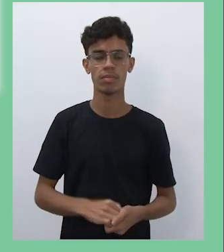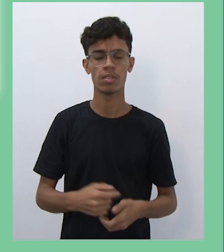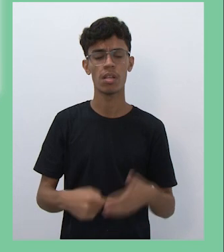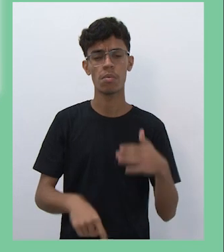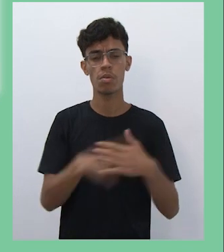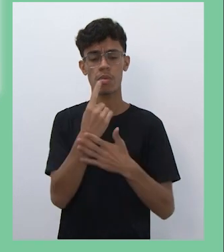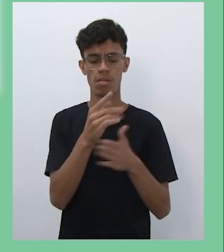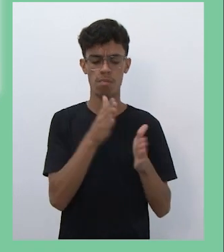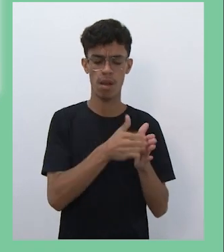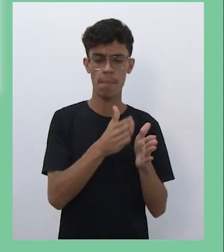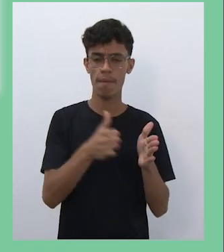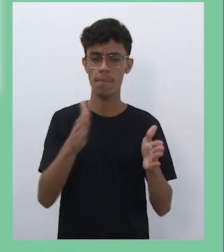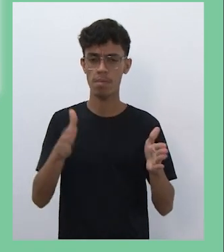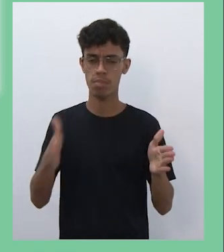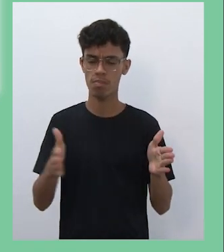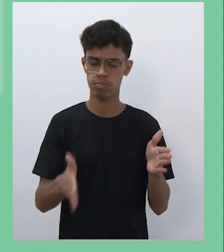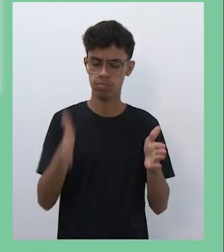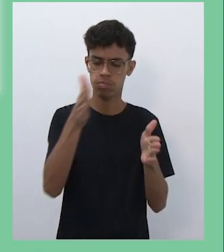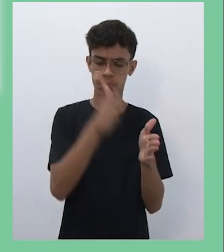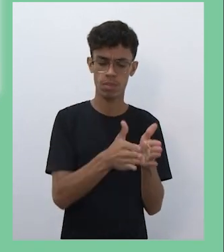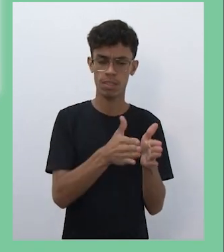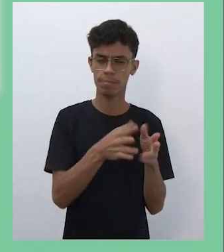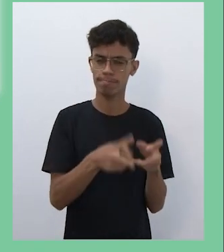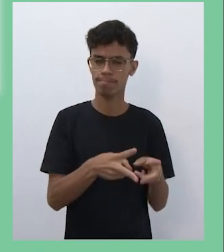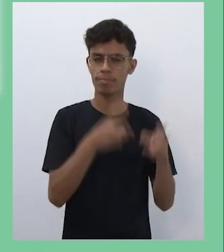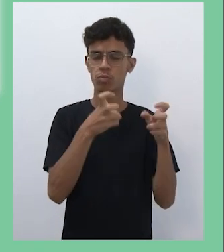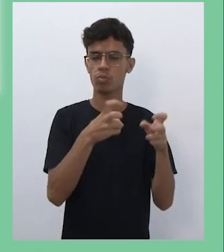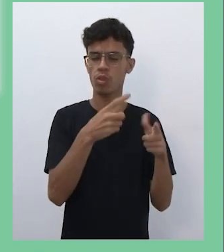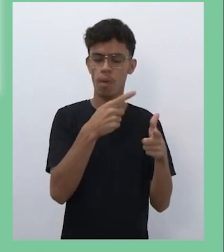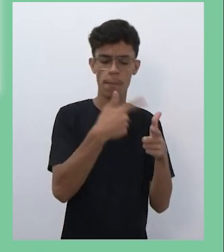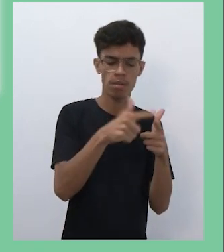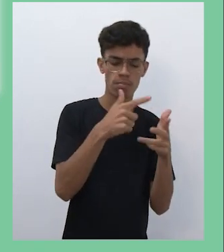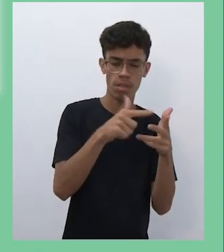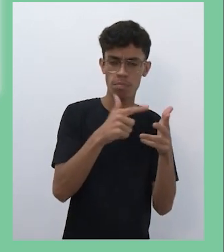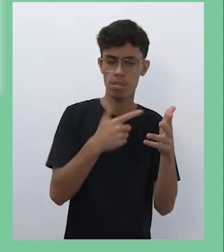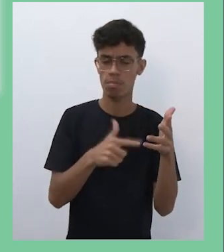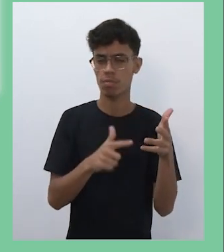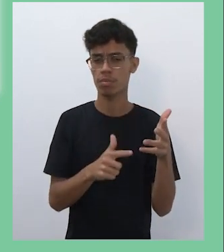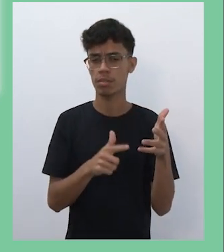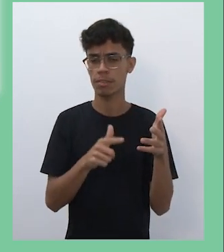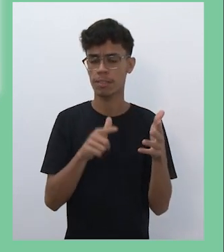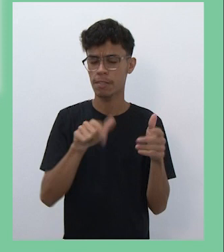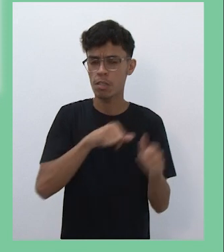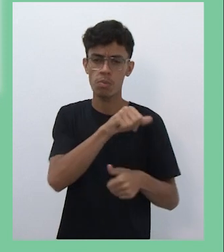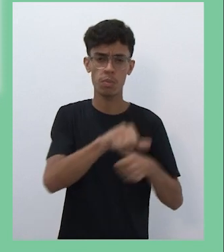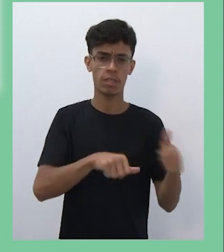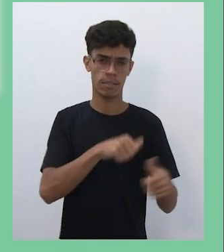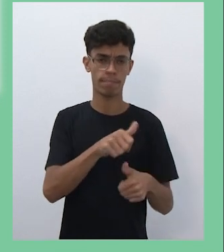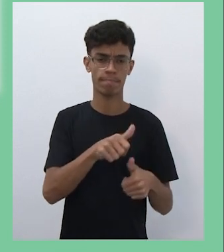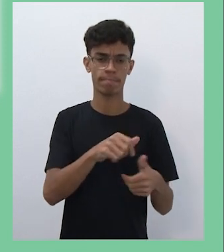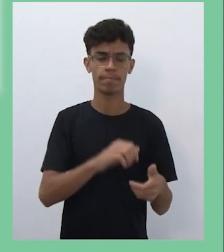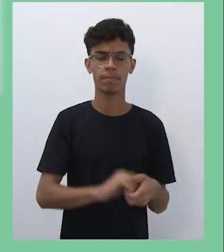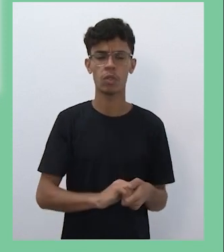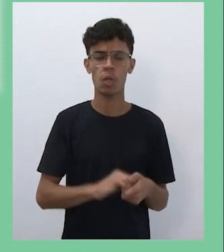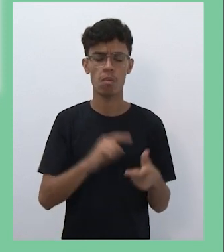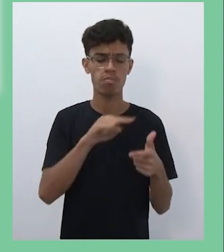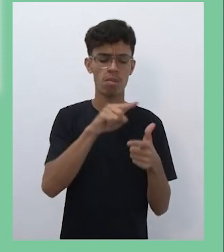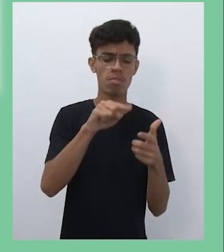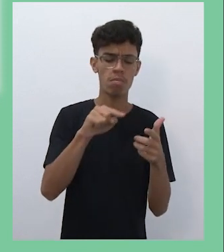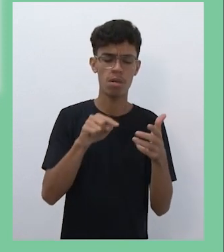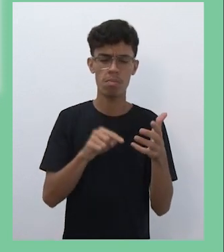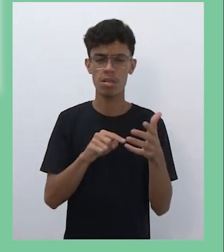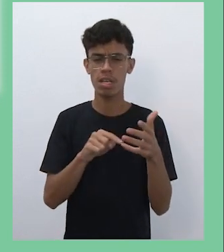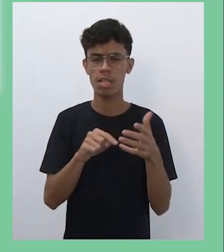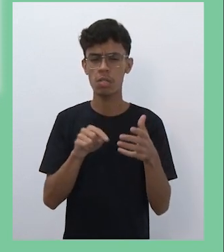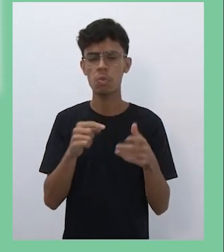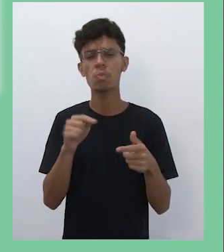do projeto, a gente está falando da identificação do problema e da situação a ser mudada. Então, o que te move, aluno?